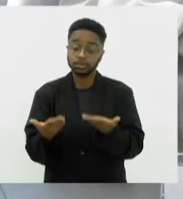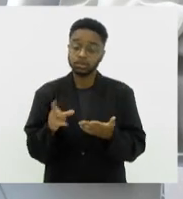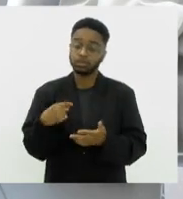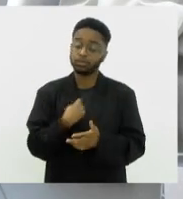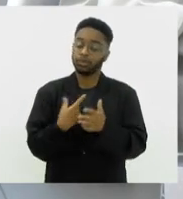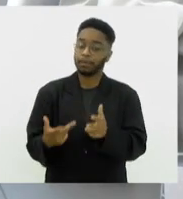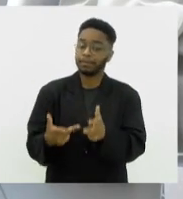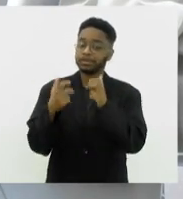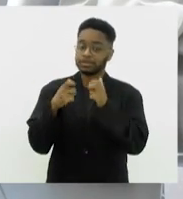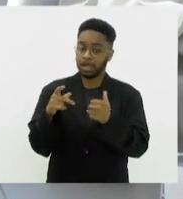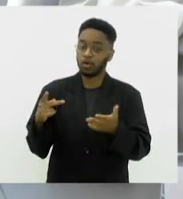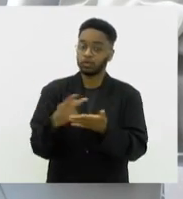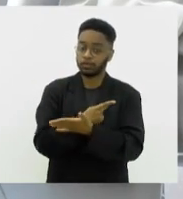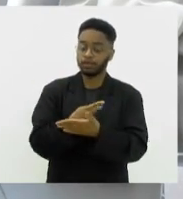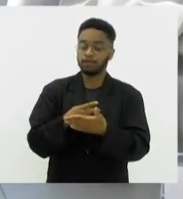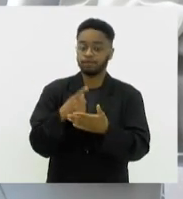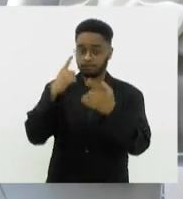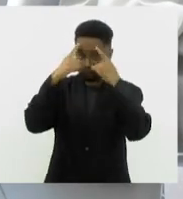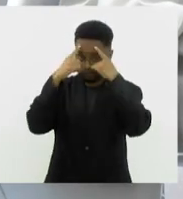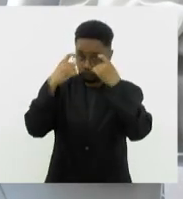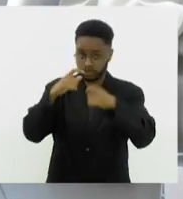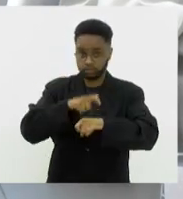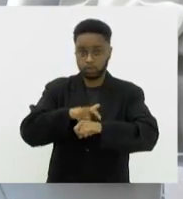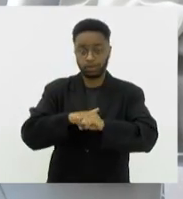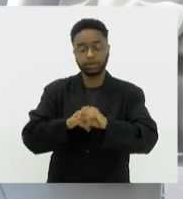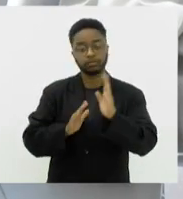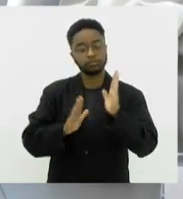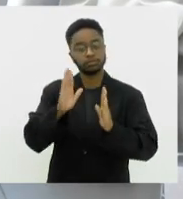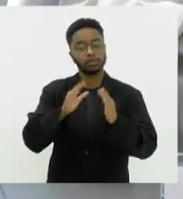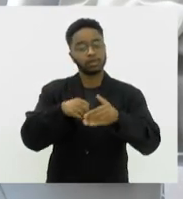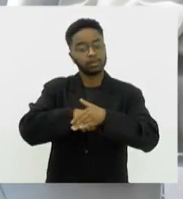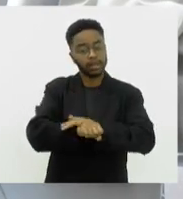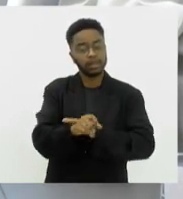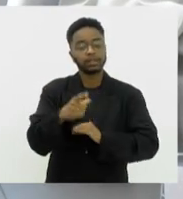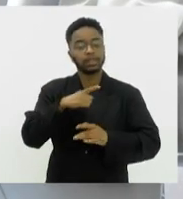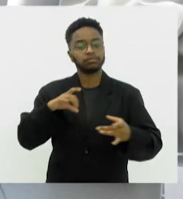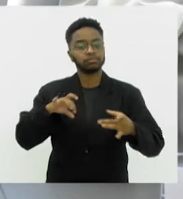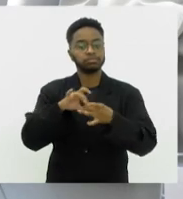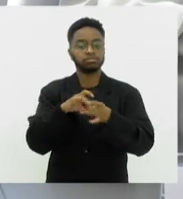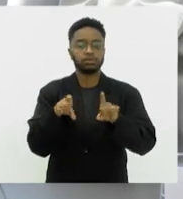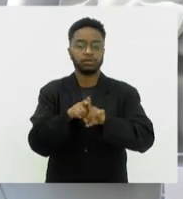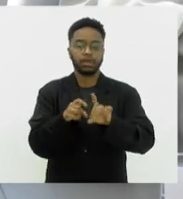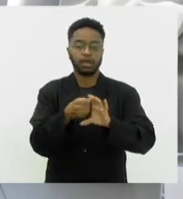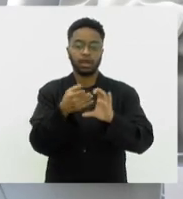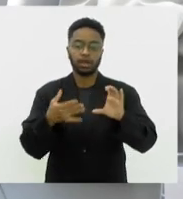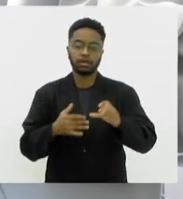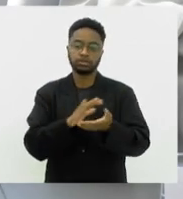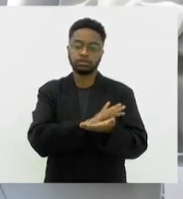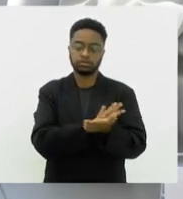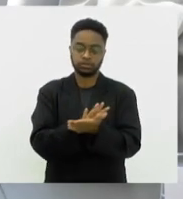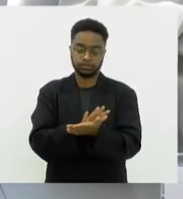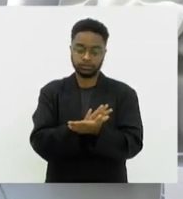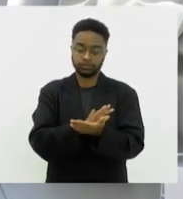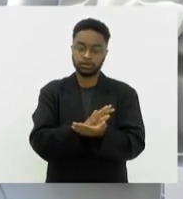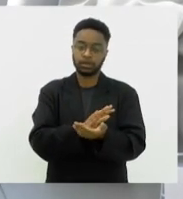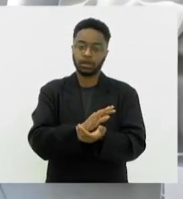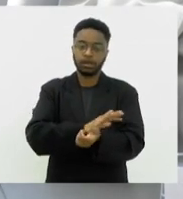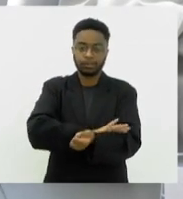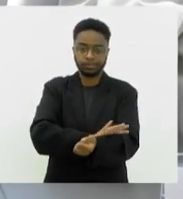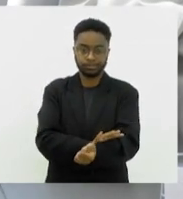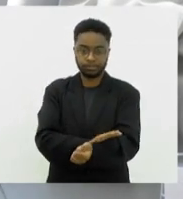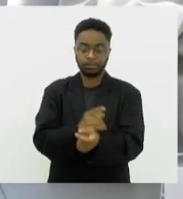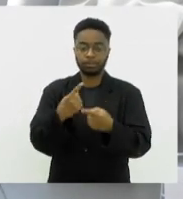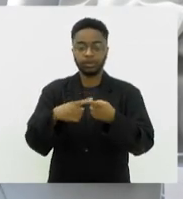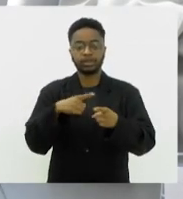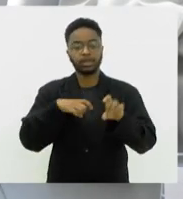violência obstétrica também O componente racial como essa estrutura racista